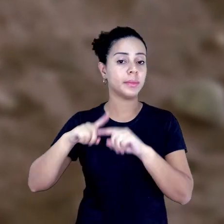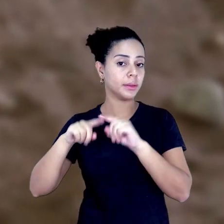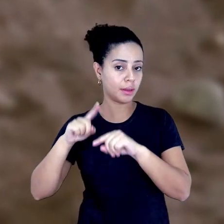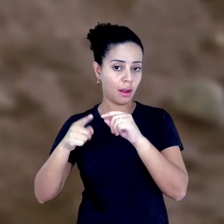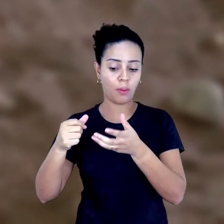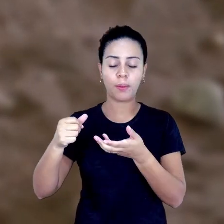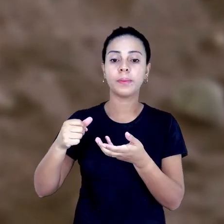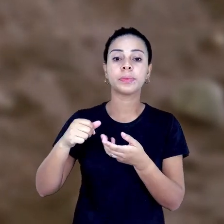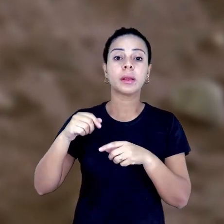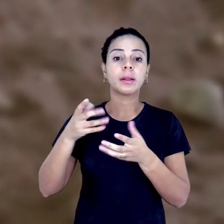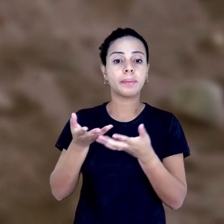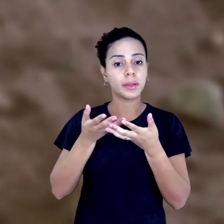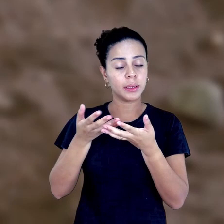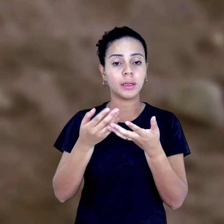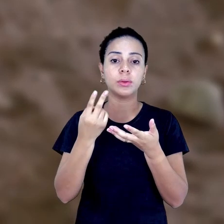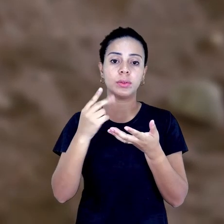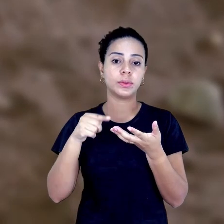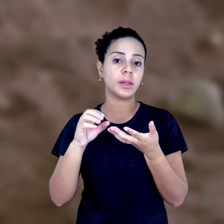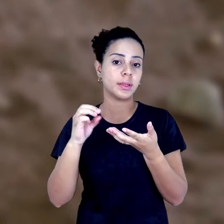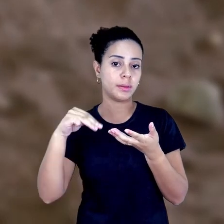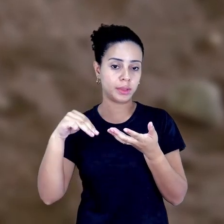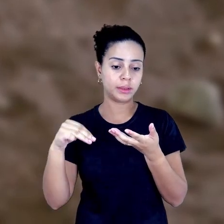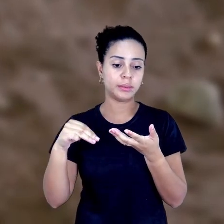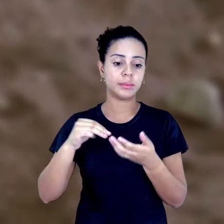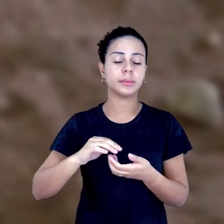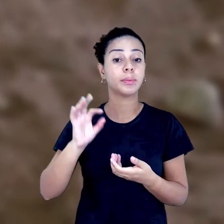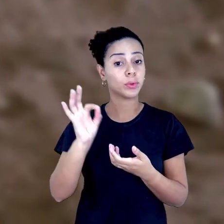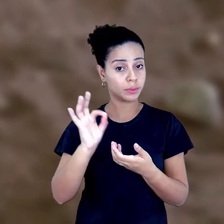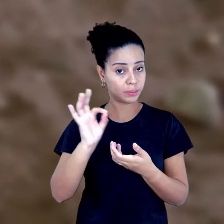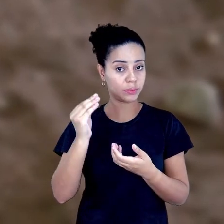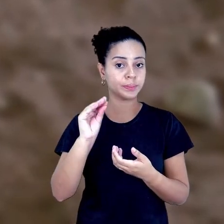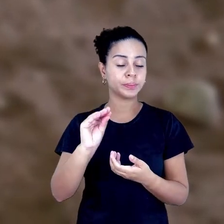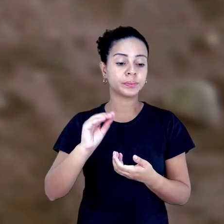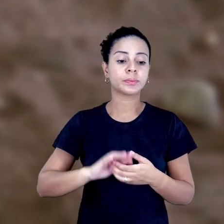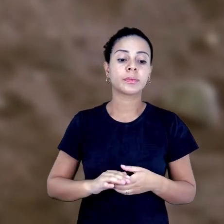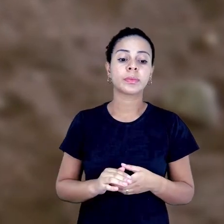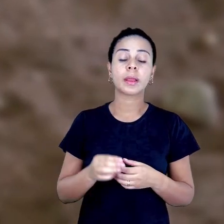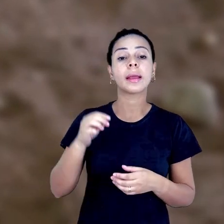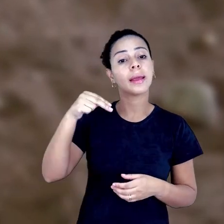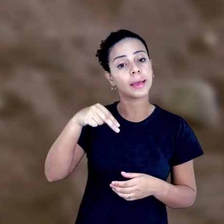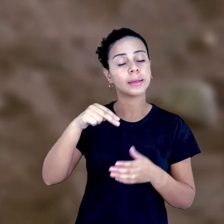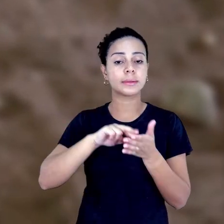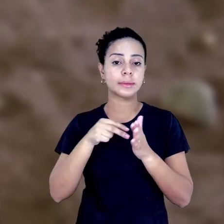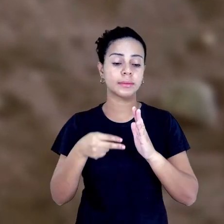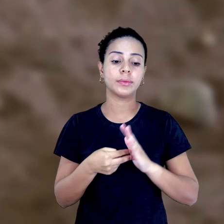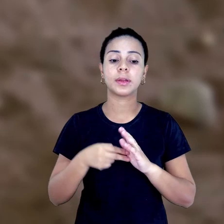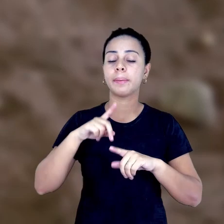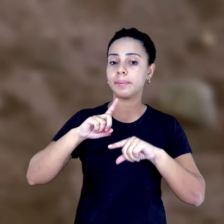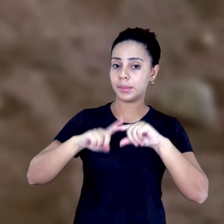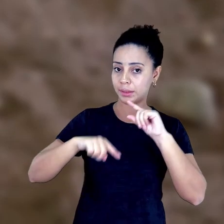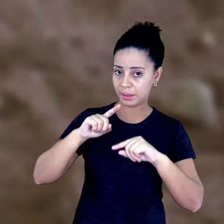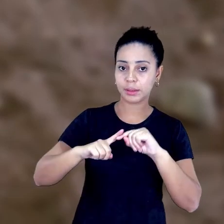material passado na peneira de 2,0 mm em porcentagem. N é a porcentagem